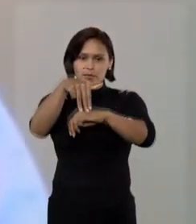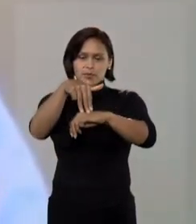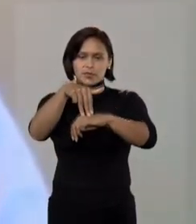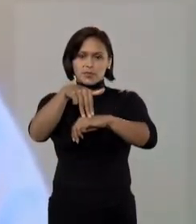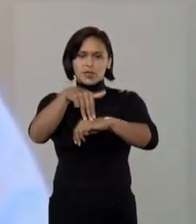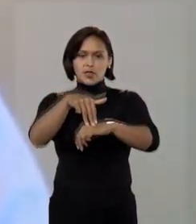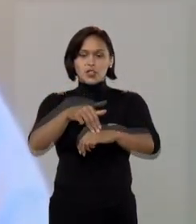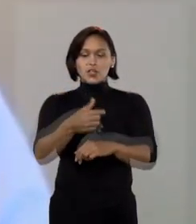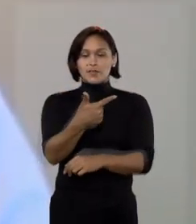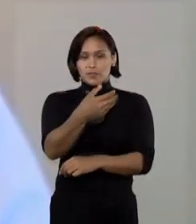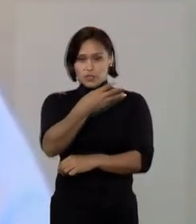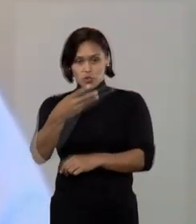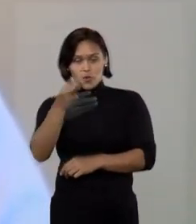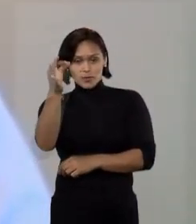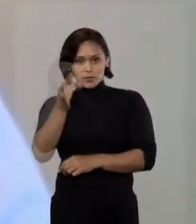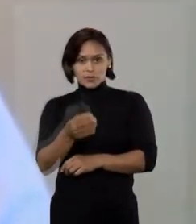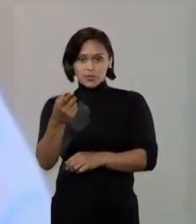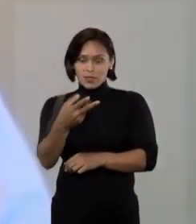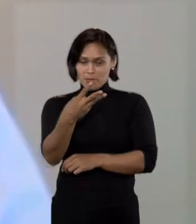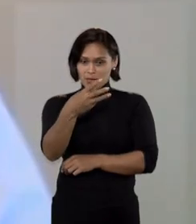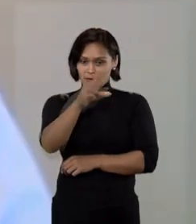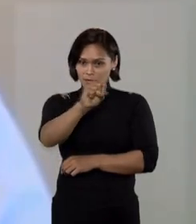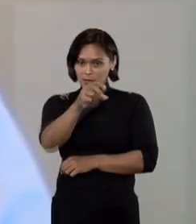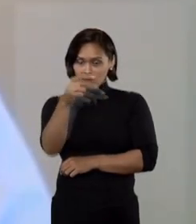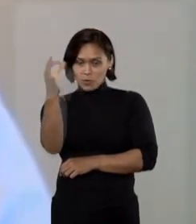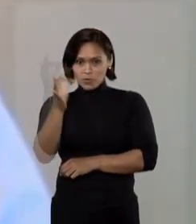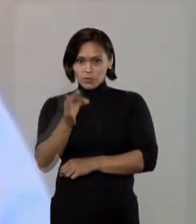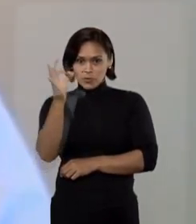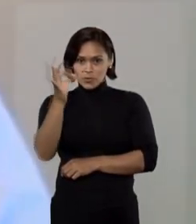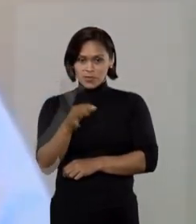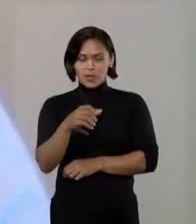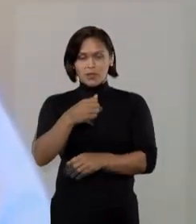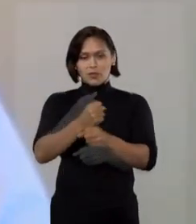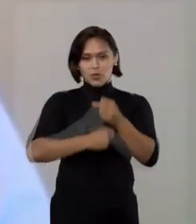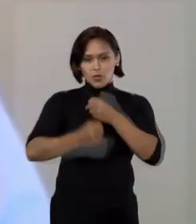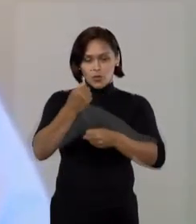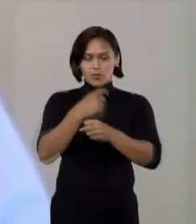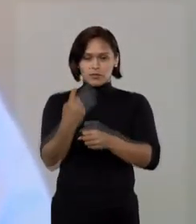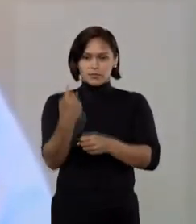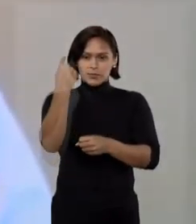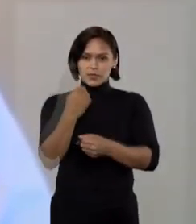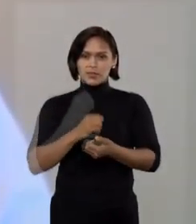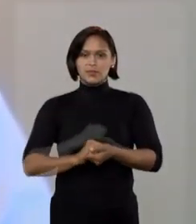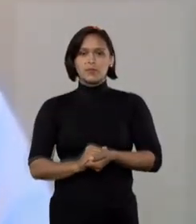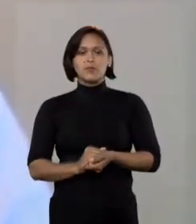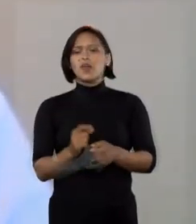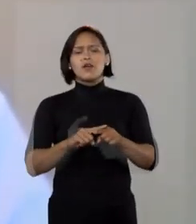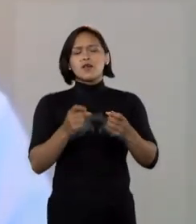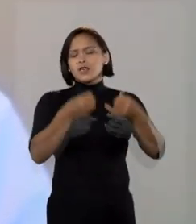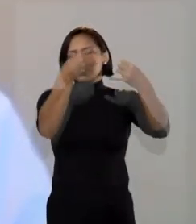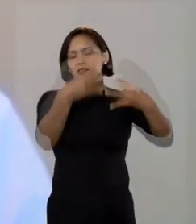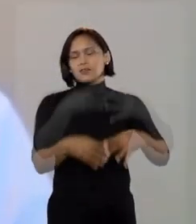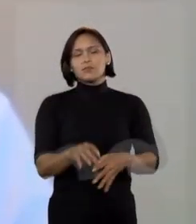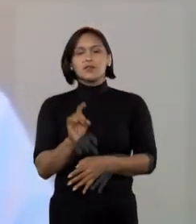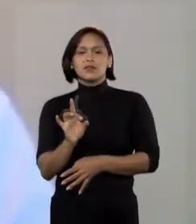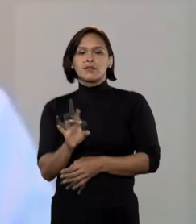de 24% para 38% em 2019 fala por si